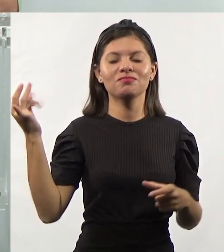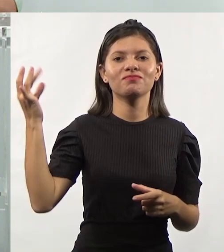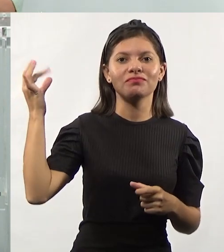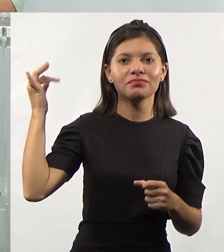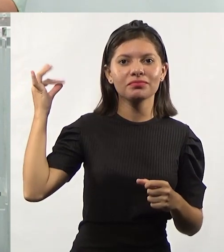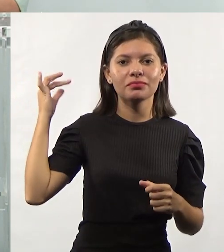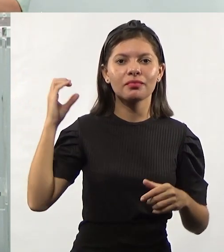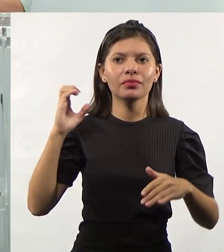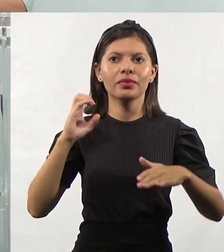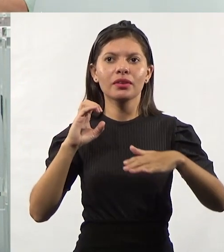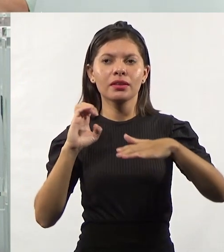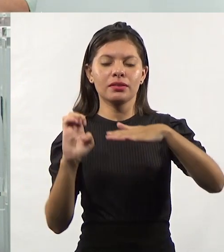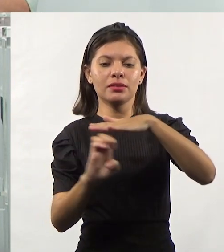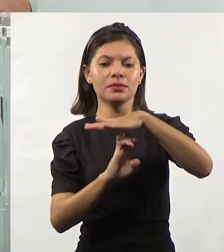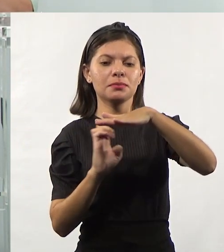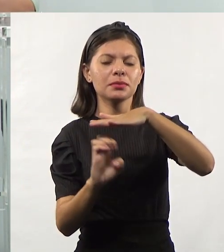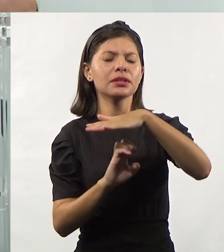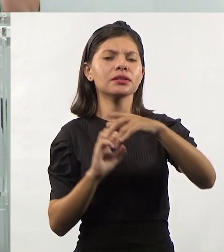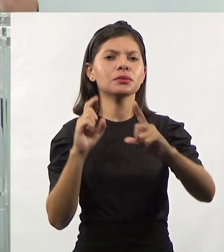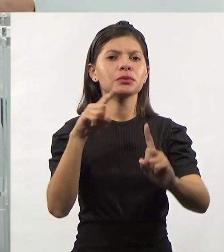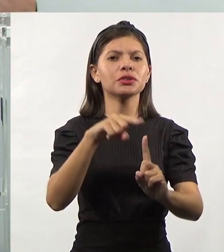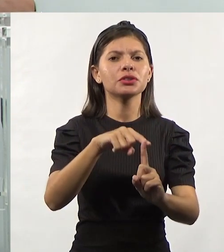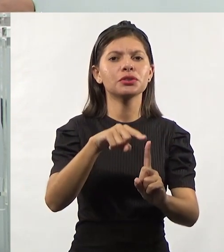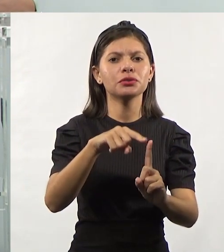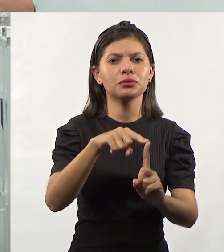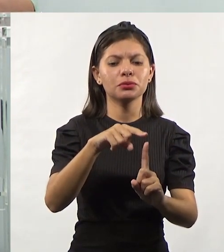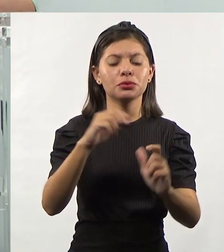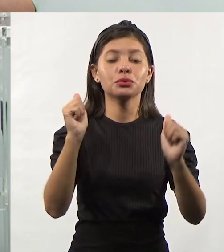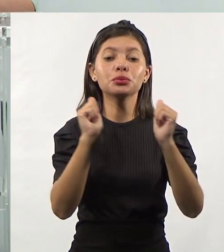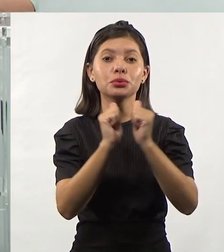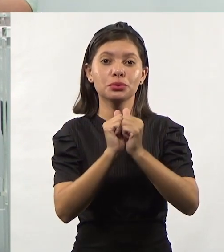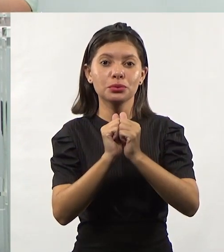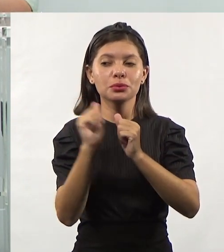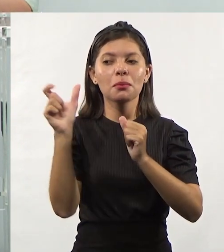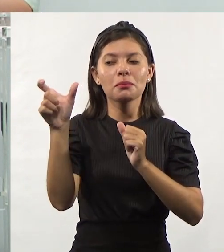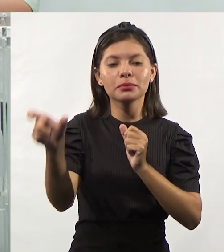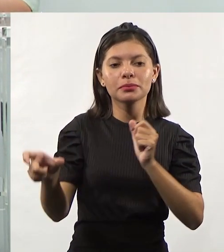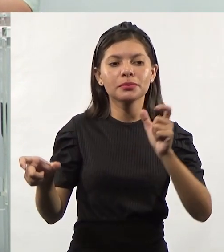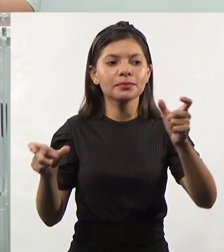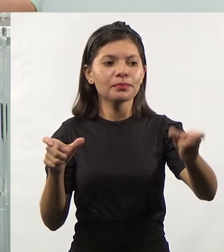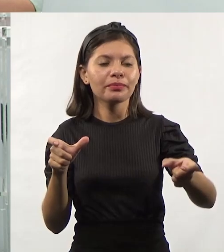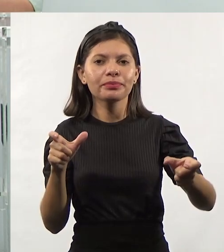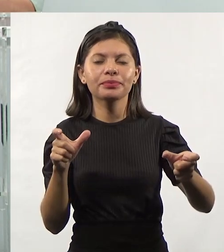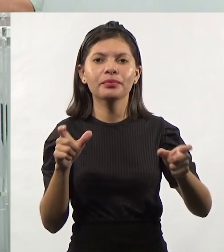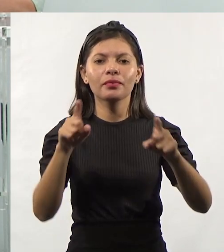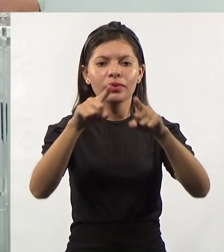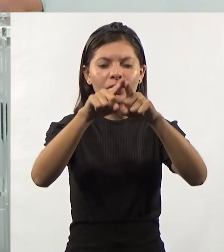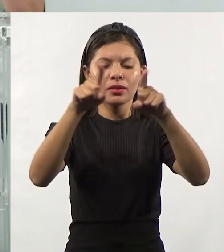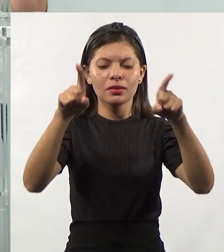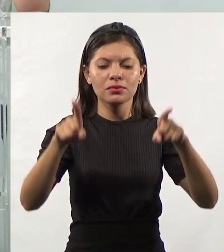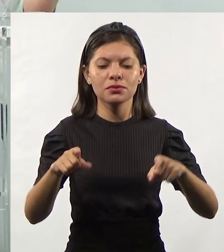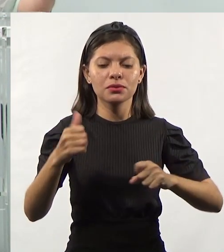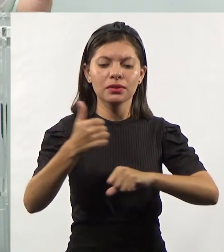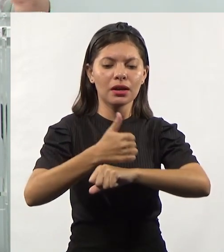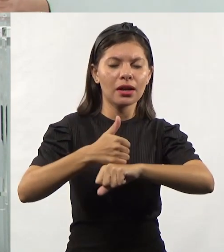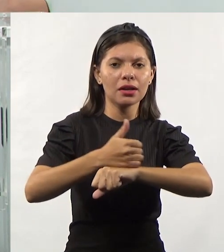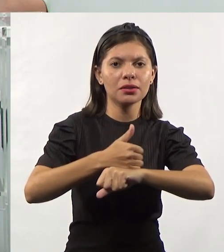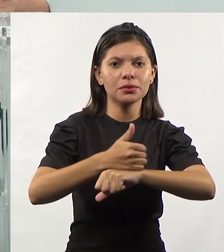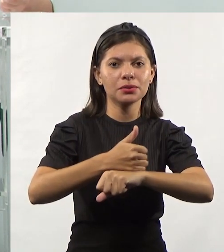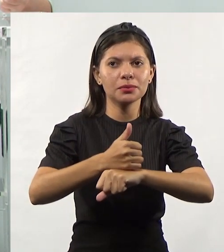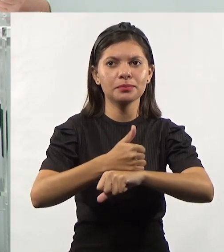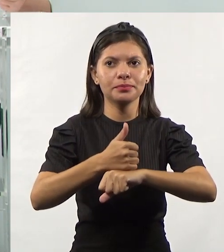organizações possam alcançar os seus objetivos juntamente com as pessoas que fazem parte, que carregam